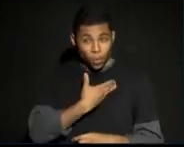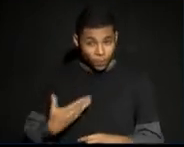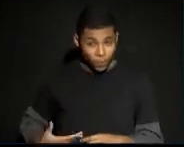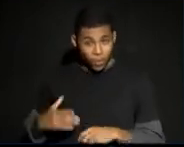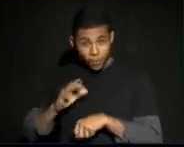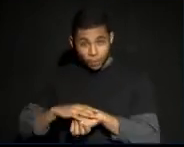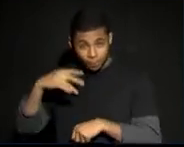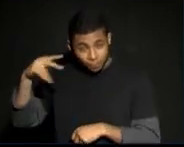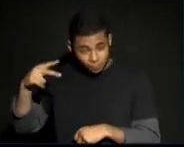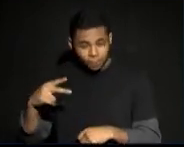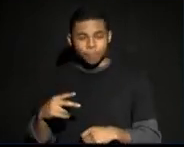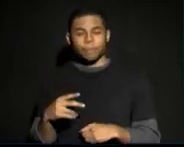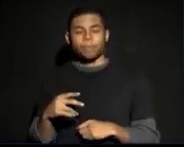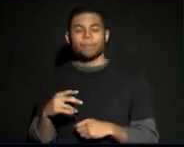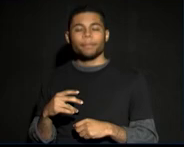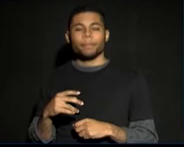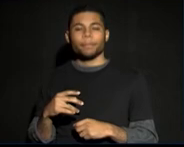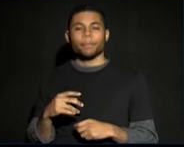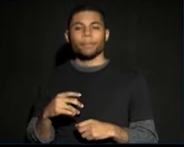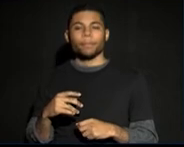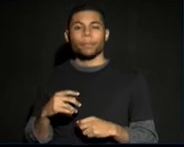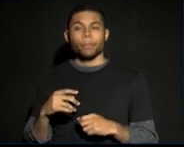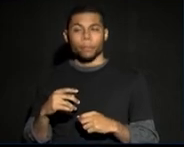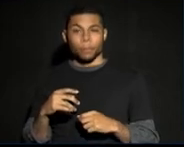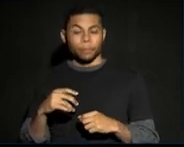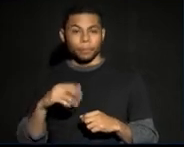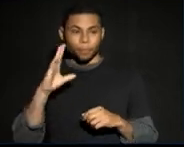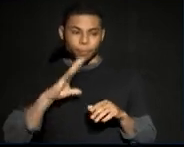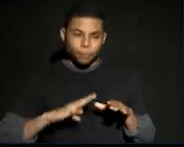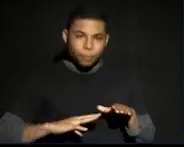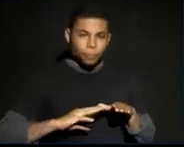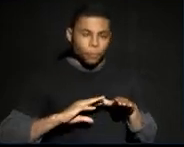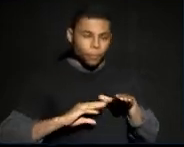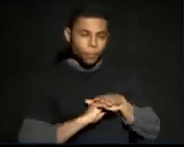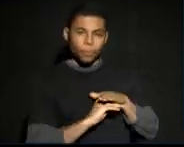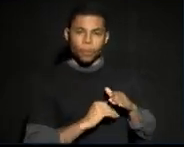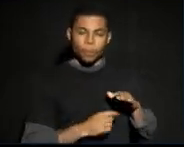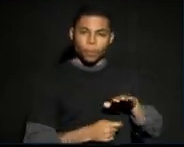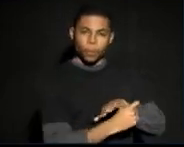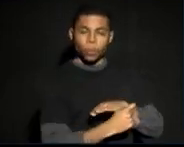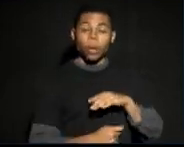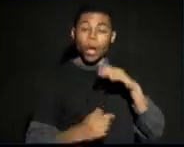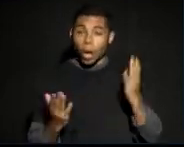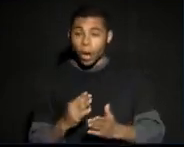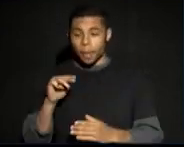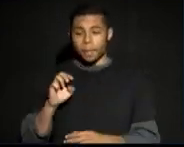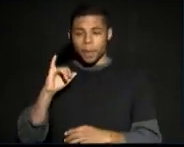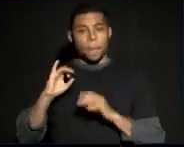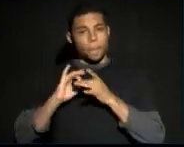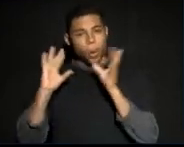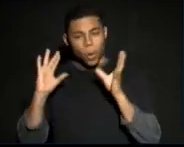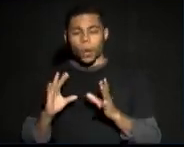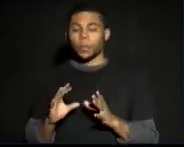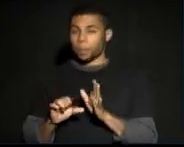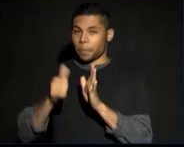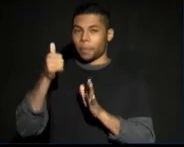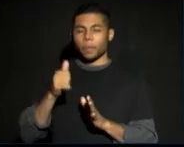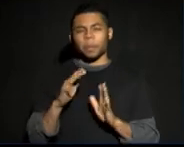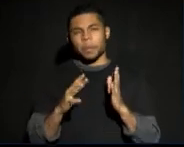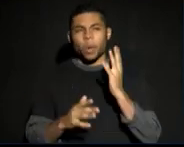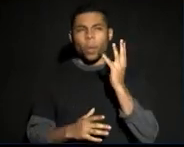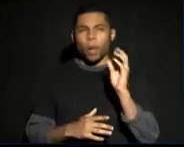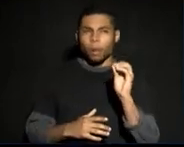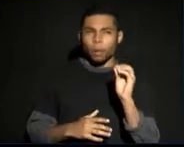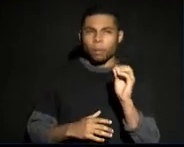governo faz o fundo garantidor e agora nessa rodada abriu para mim pela primeira vez então estamos falando que hoje entre